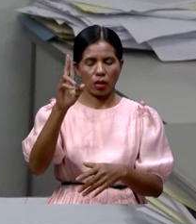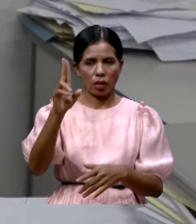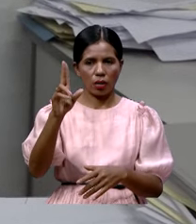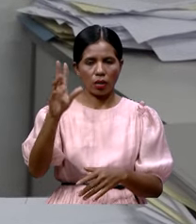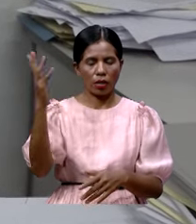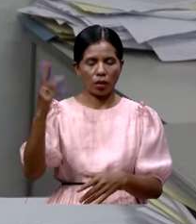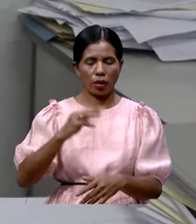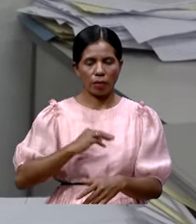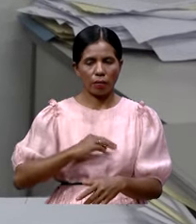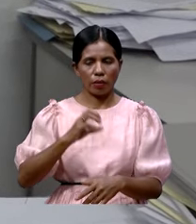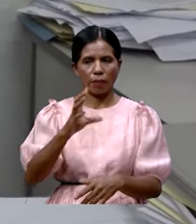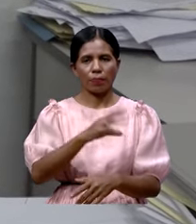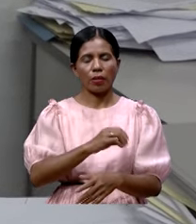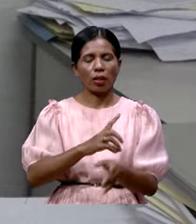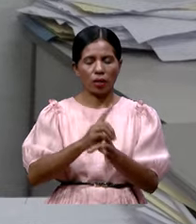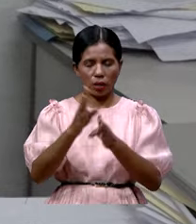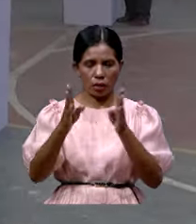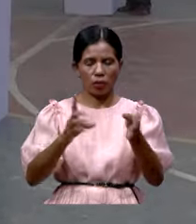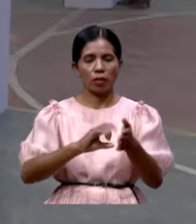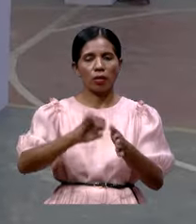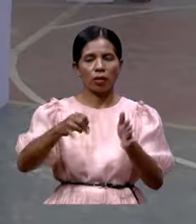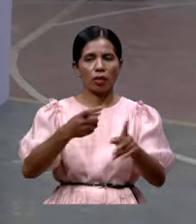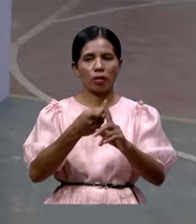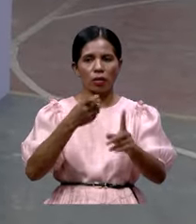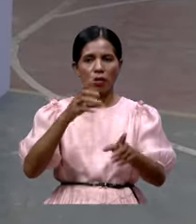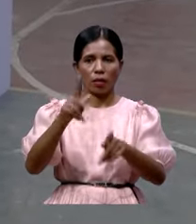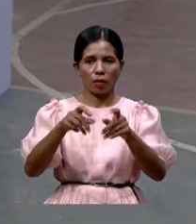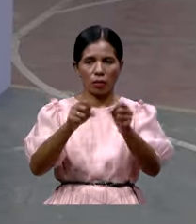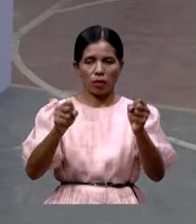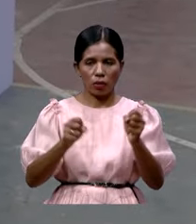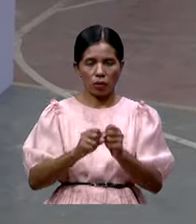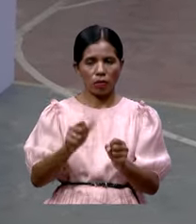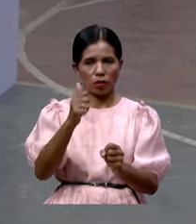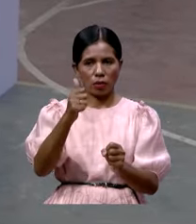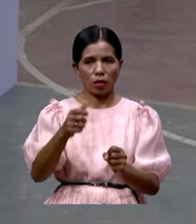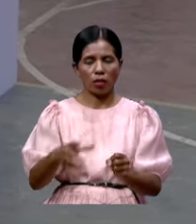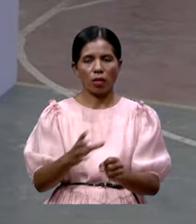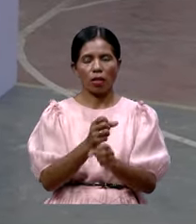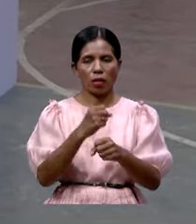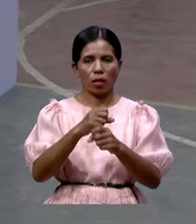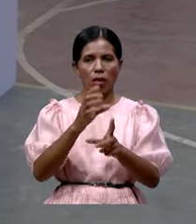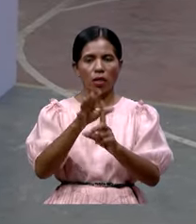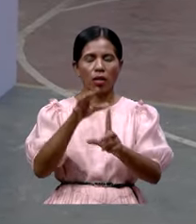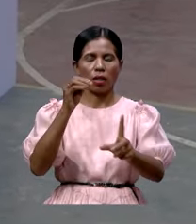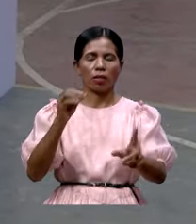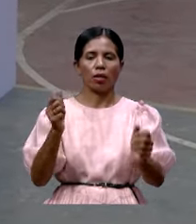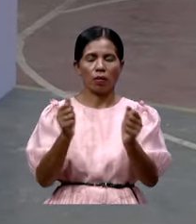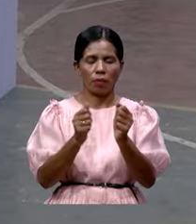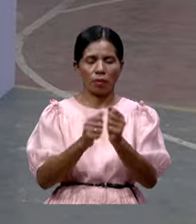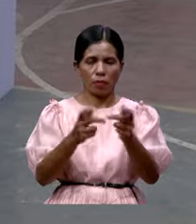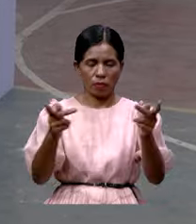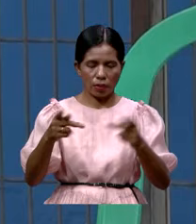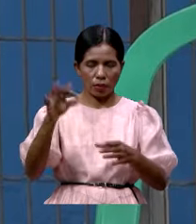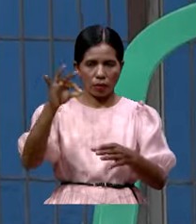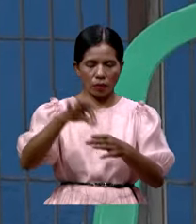Mitnaro. Direktur Jeneral STAI akrescenta katak, husi total elitor husi suku Sanulu nebe, fuing halau elisang ho total sentru votasang limanur